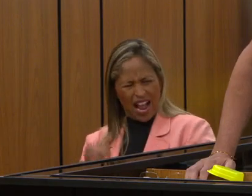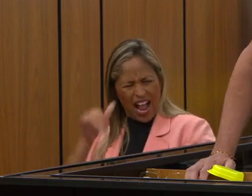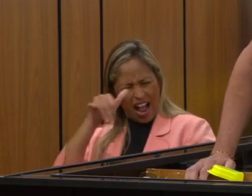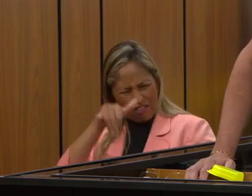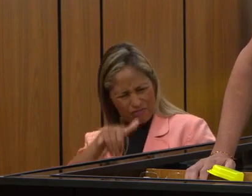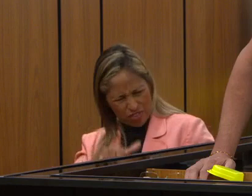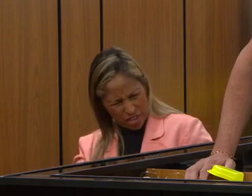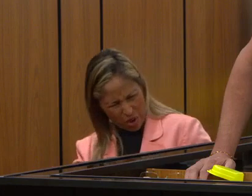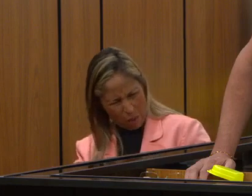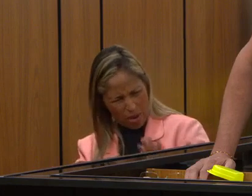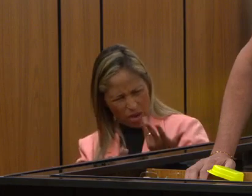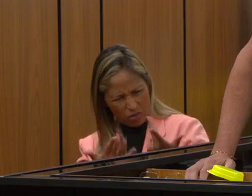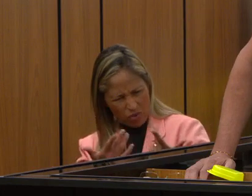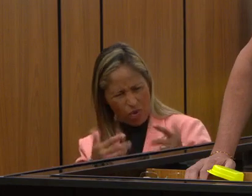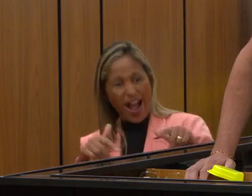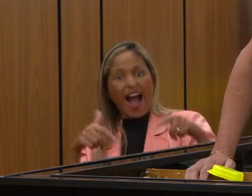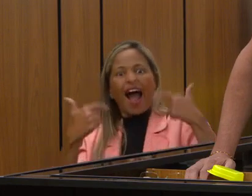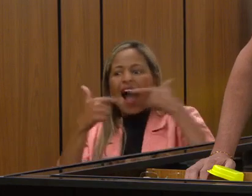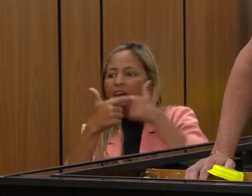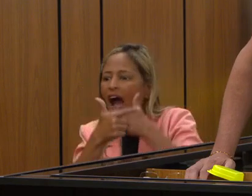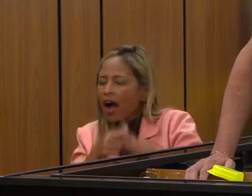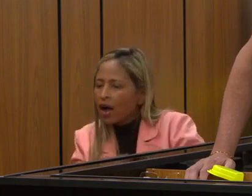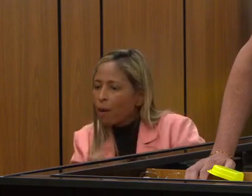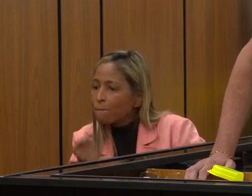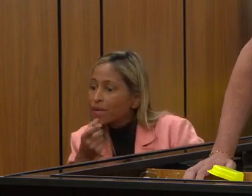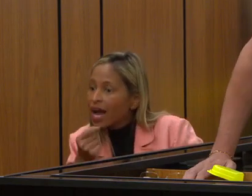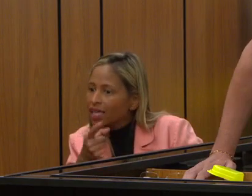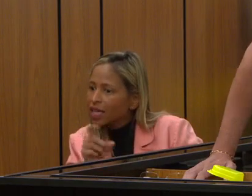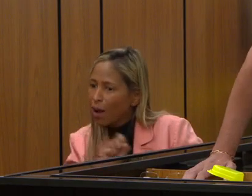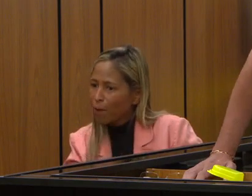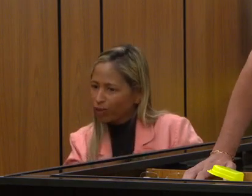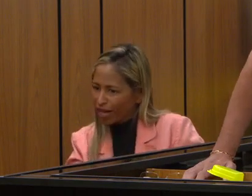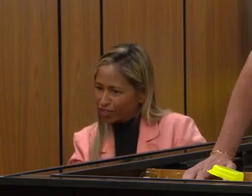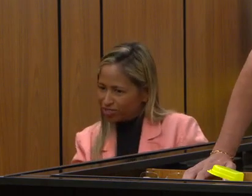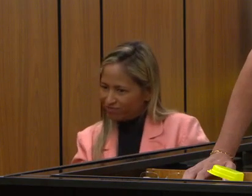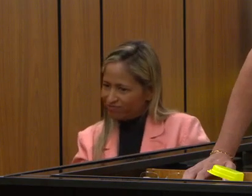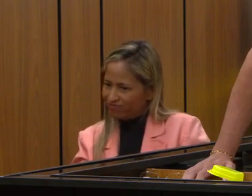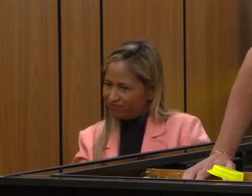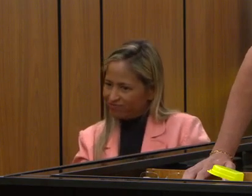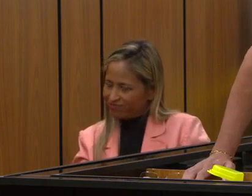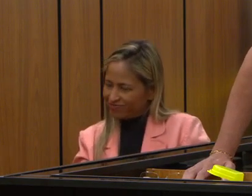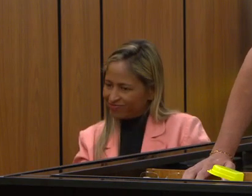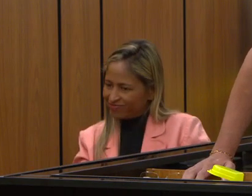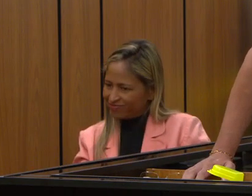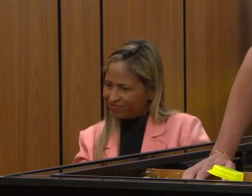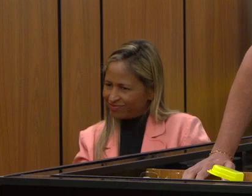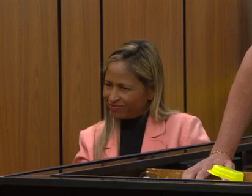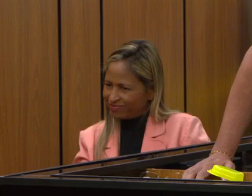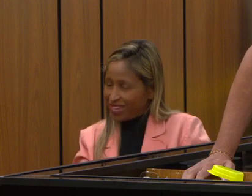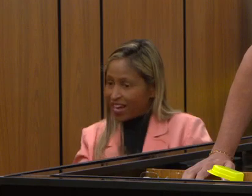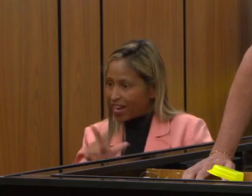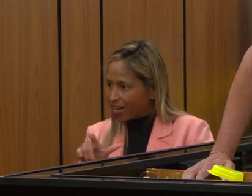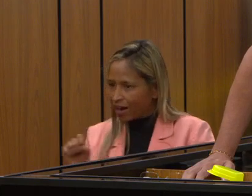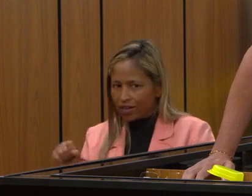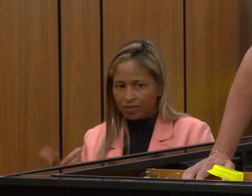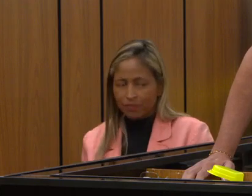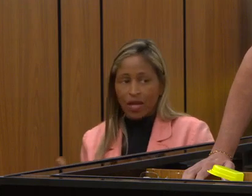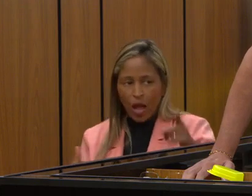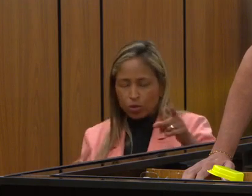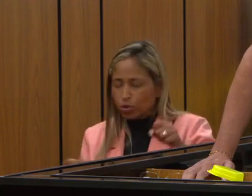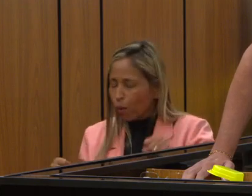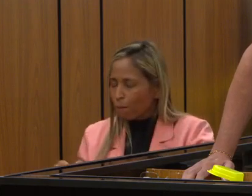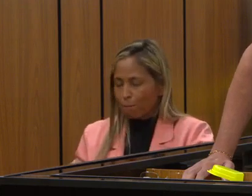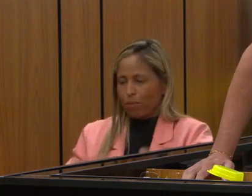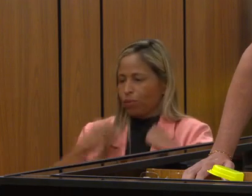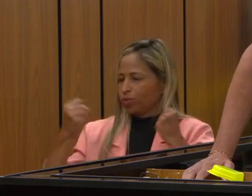ainda minha cara eu tenho sim áudio E então a minha indignação é essa Cara